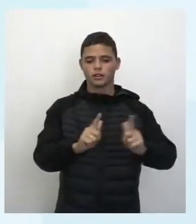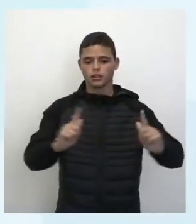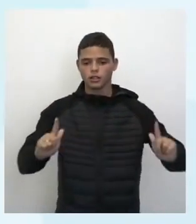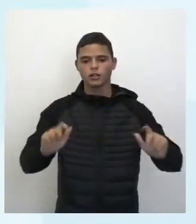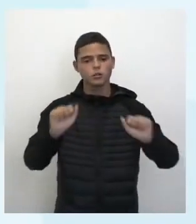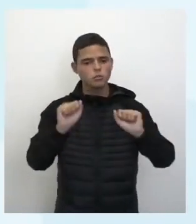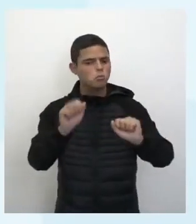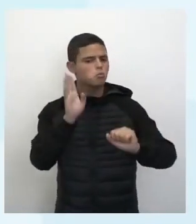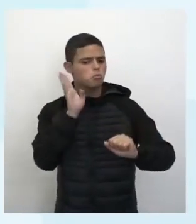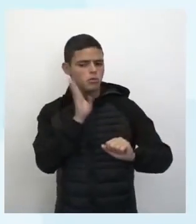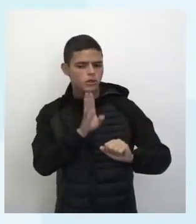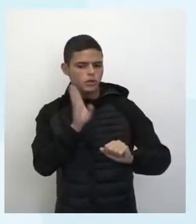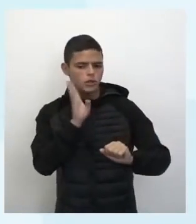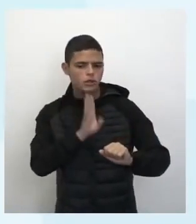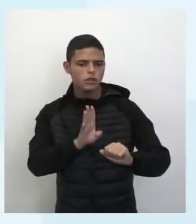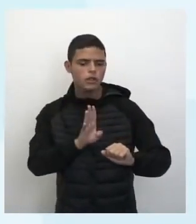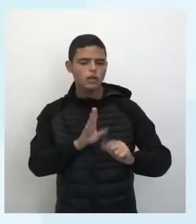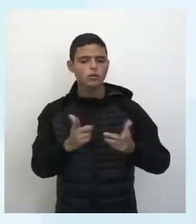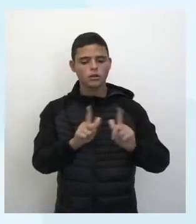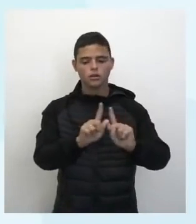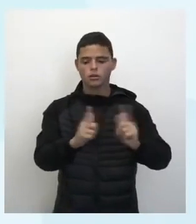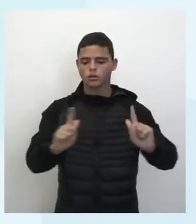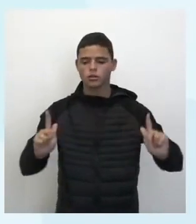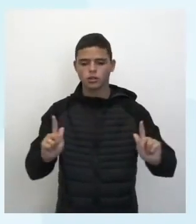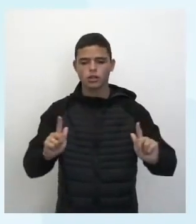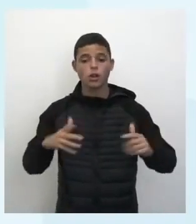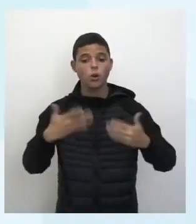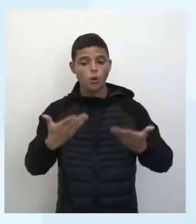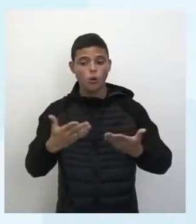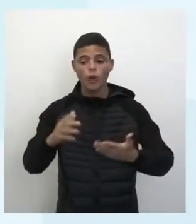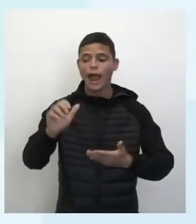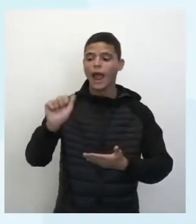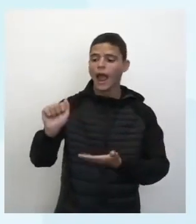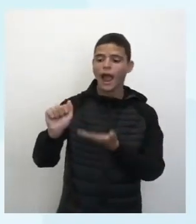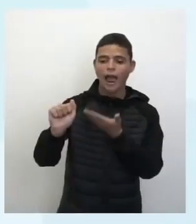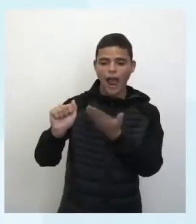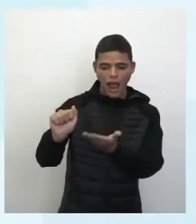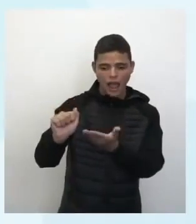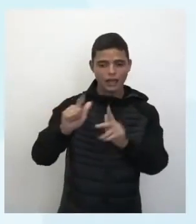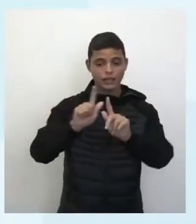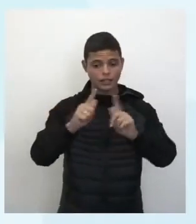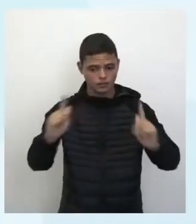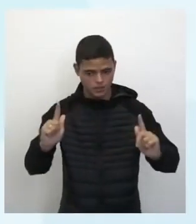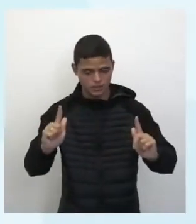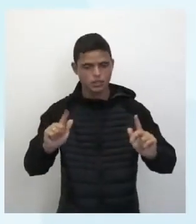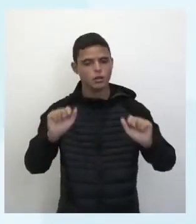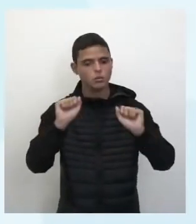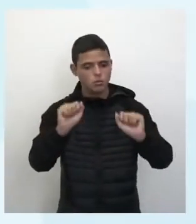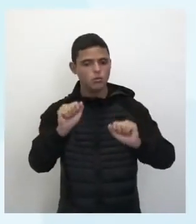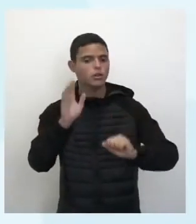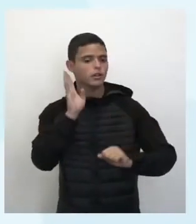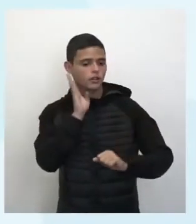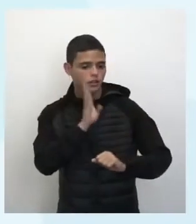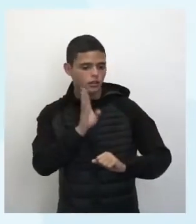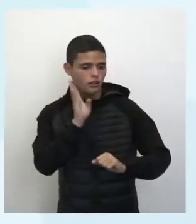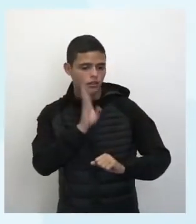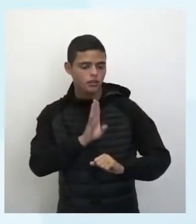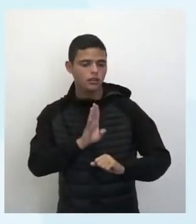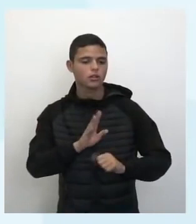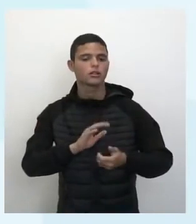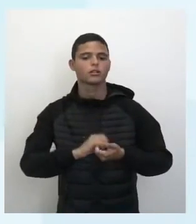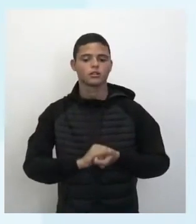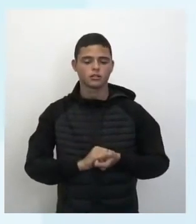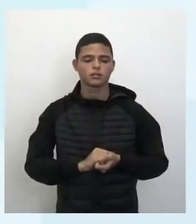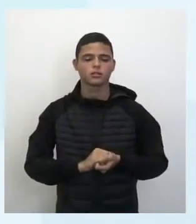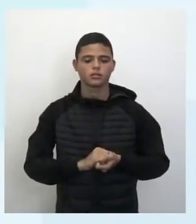ser legal. Então, a gramática, ou a gramática, se quiser colocar também, pode ser legal. Aí, ó, o pode ser é a nossa locução